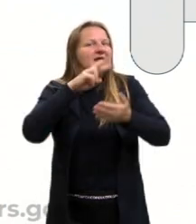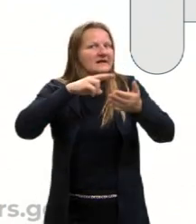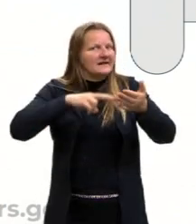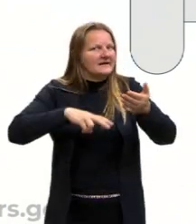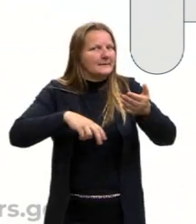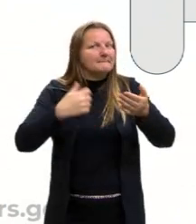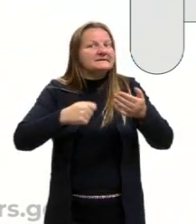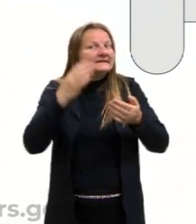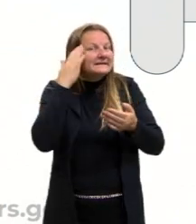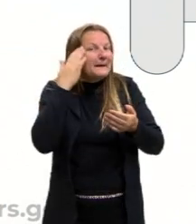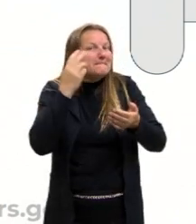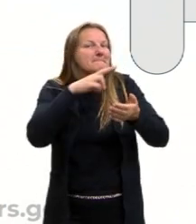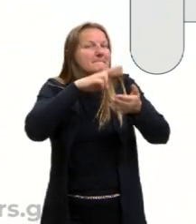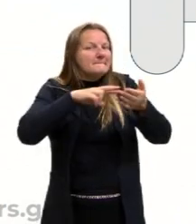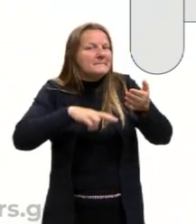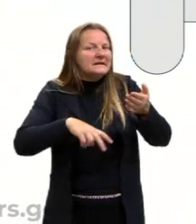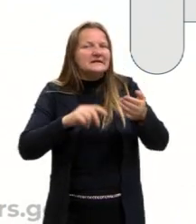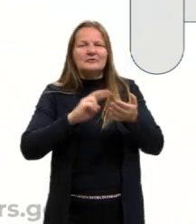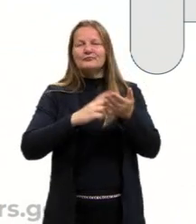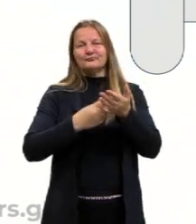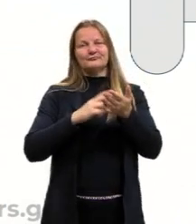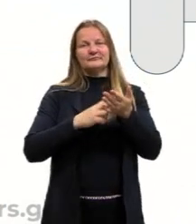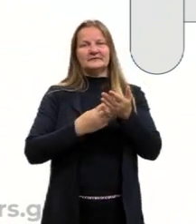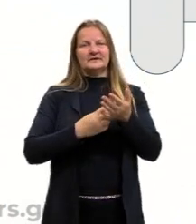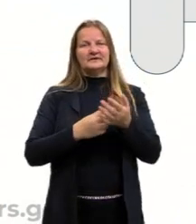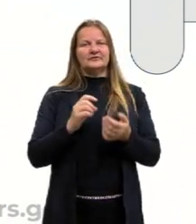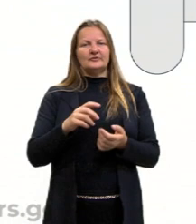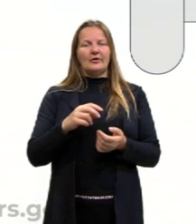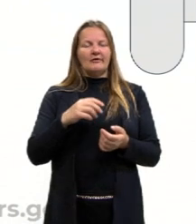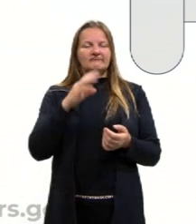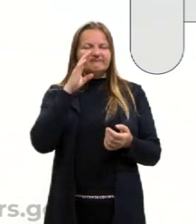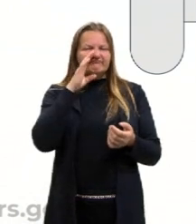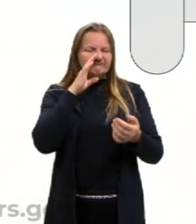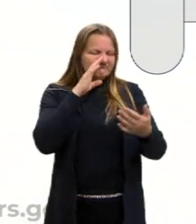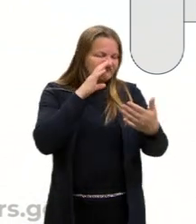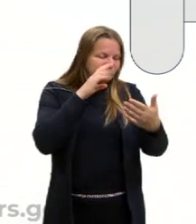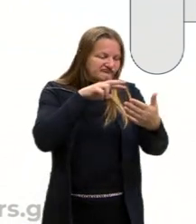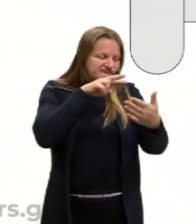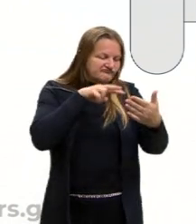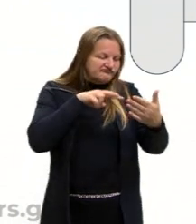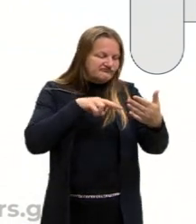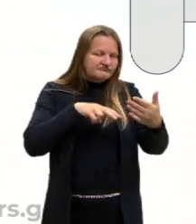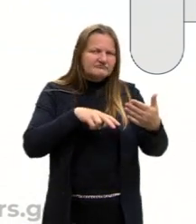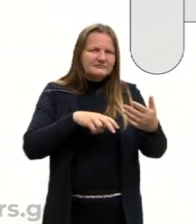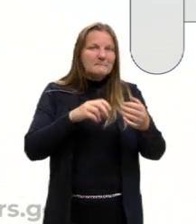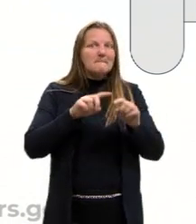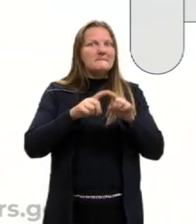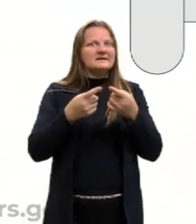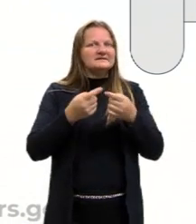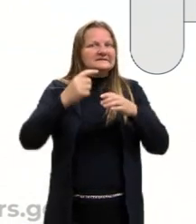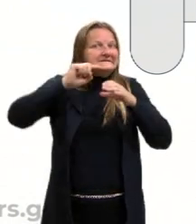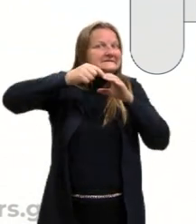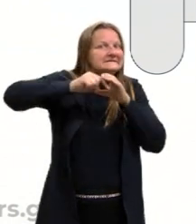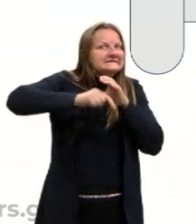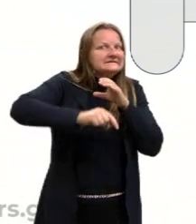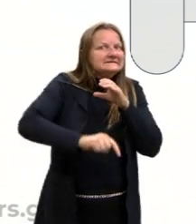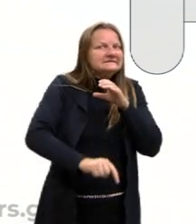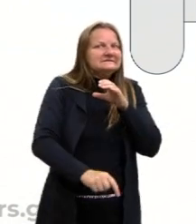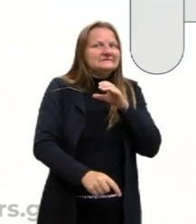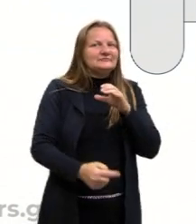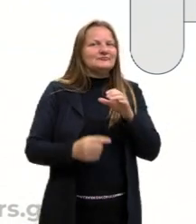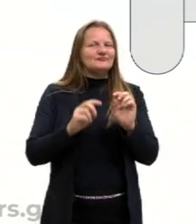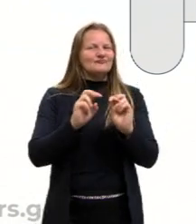E isso significa não apenas ser alfabetizado, mas interpretar através dos